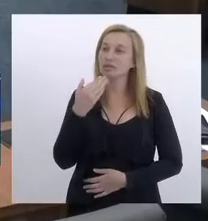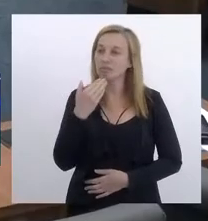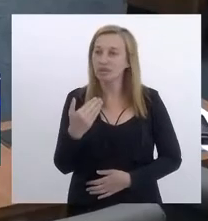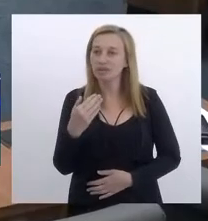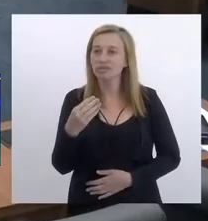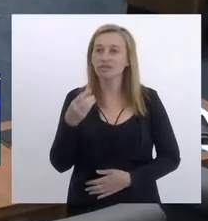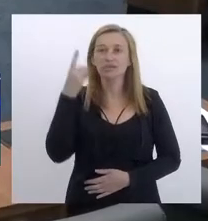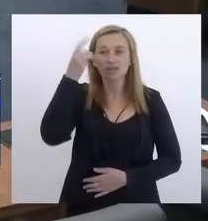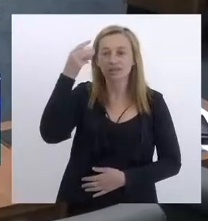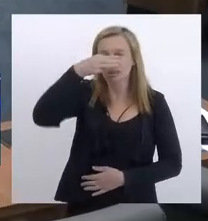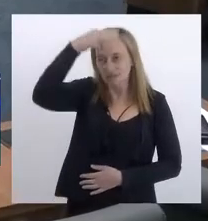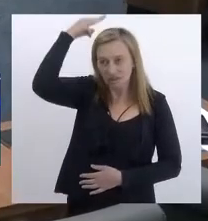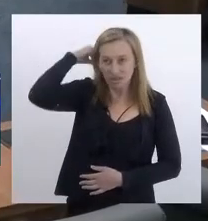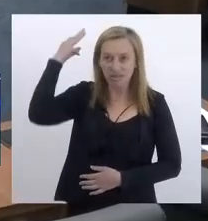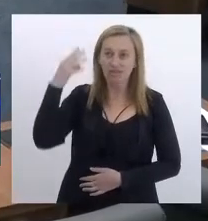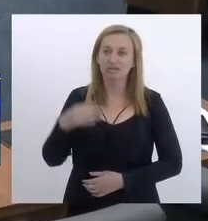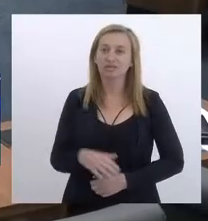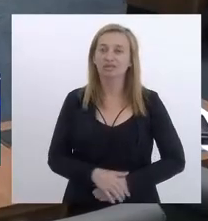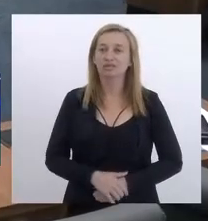Márcio Pacheco.